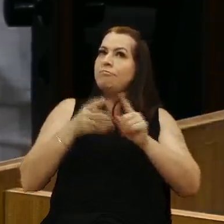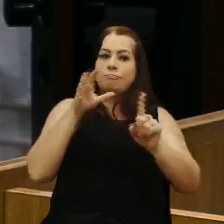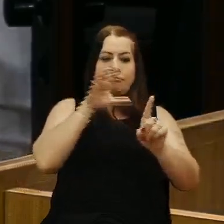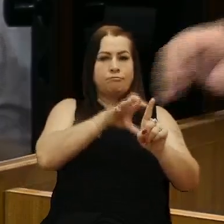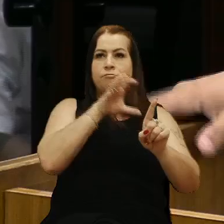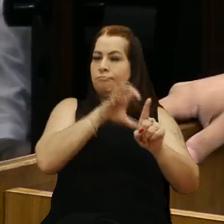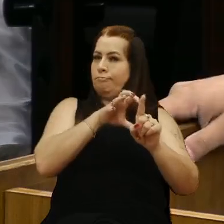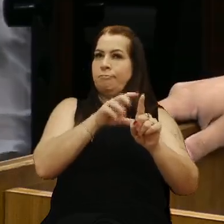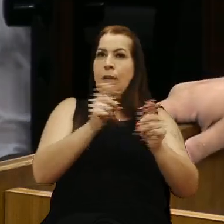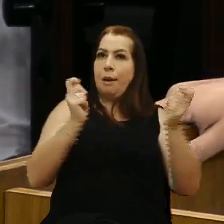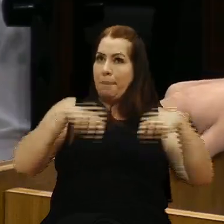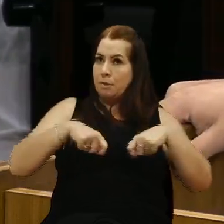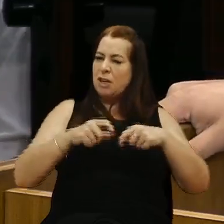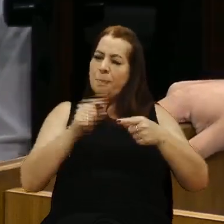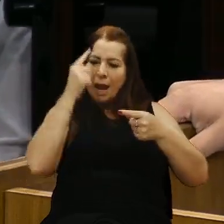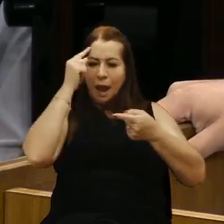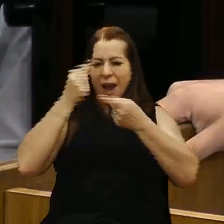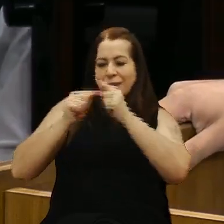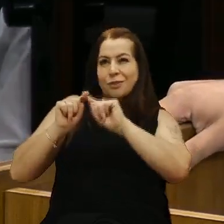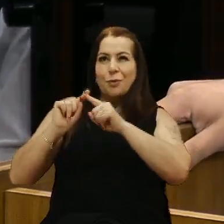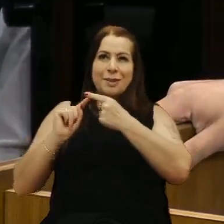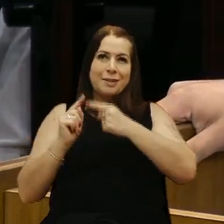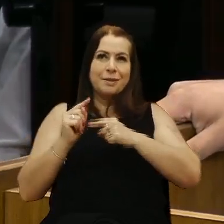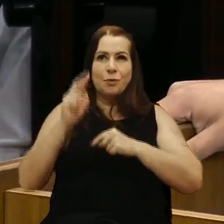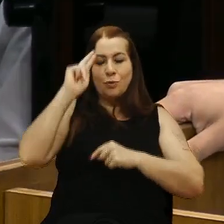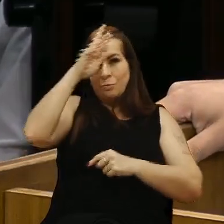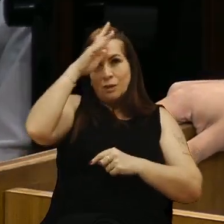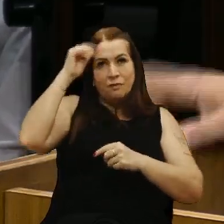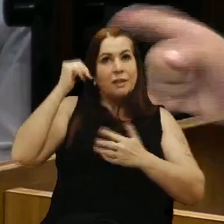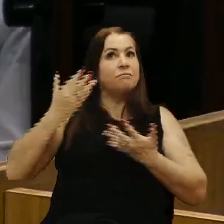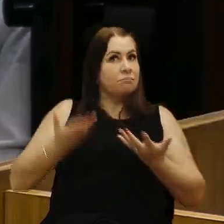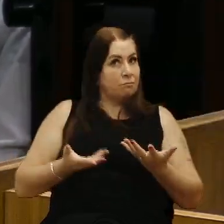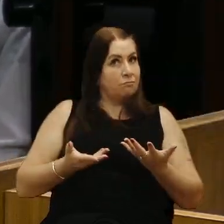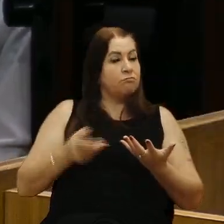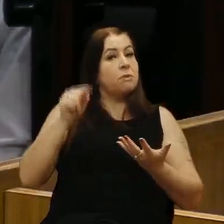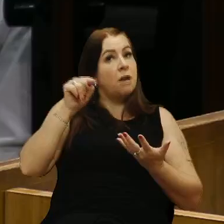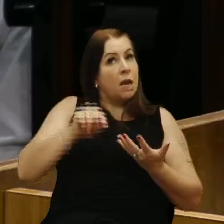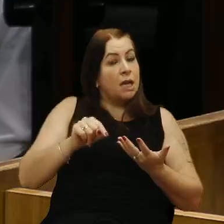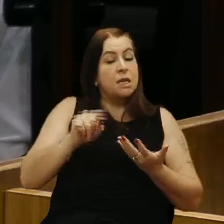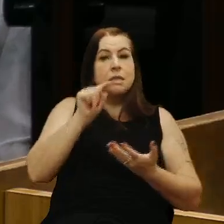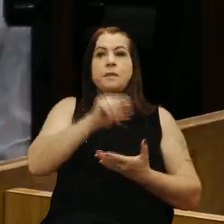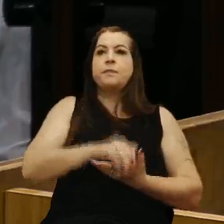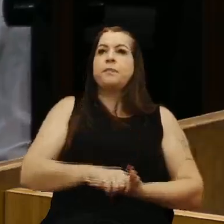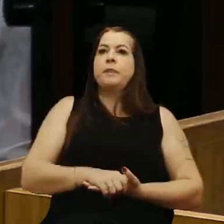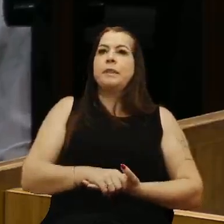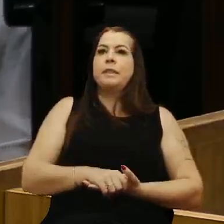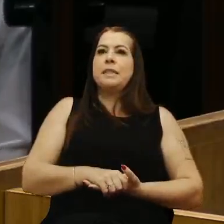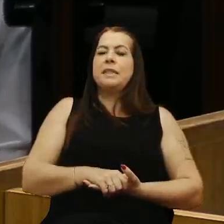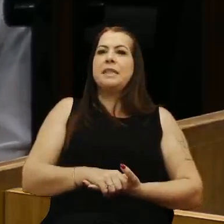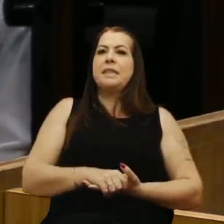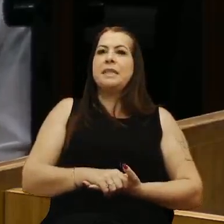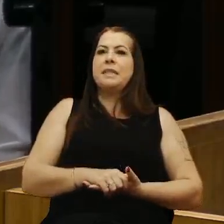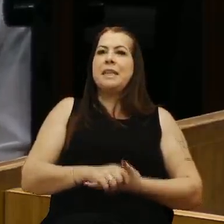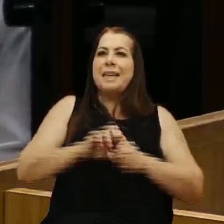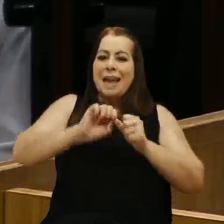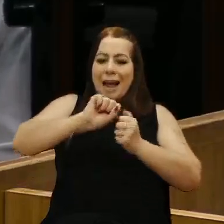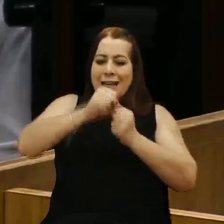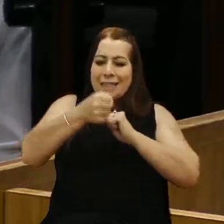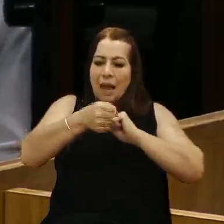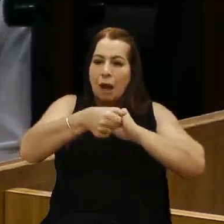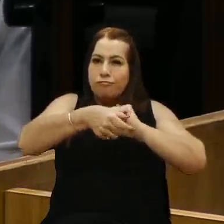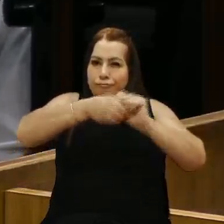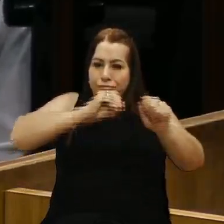na capacidade de articulação do nosso prefeito. E é isso, rasgar o que